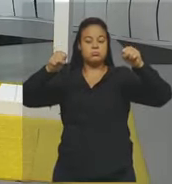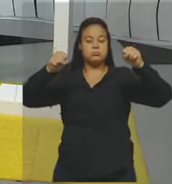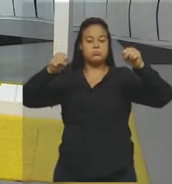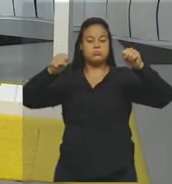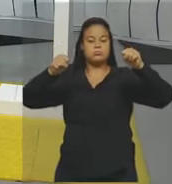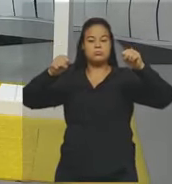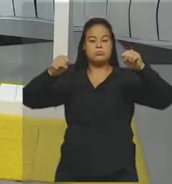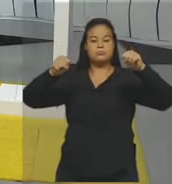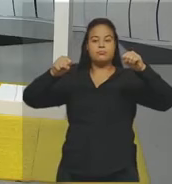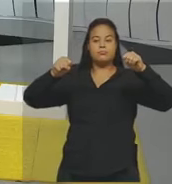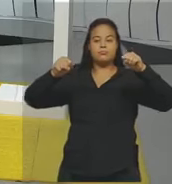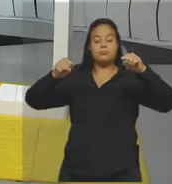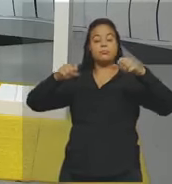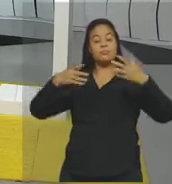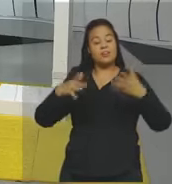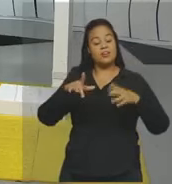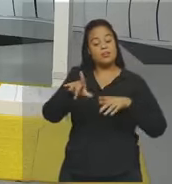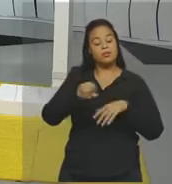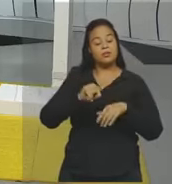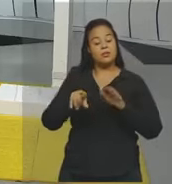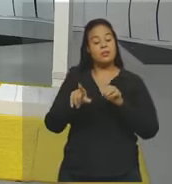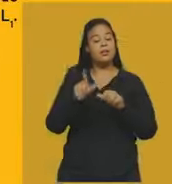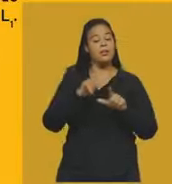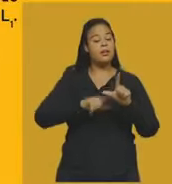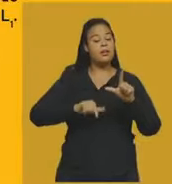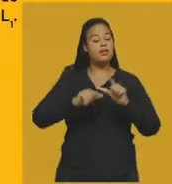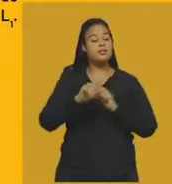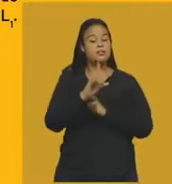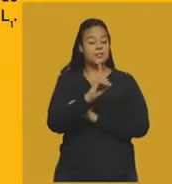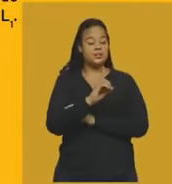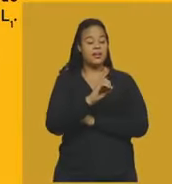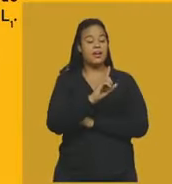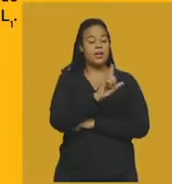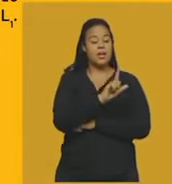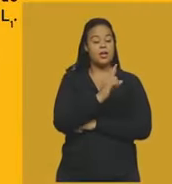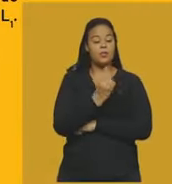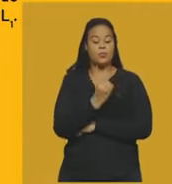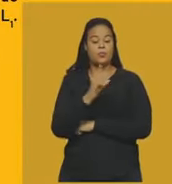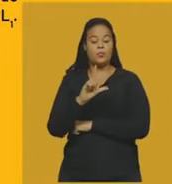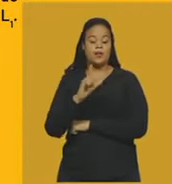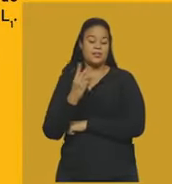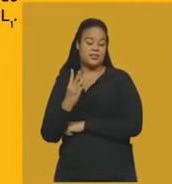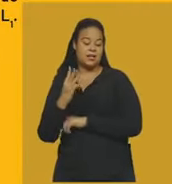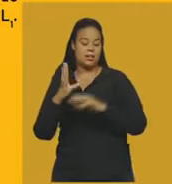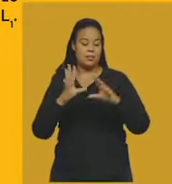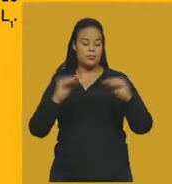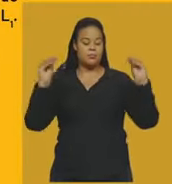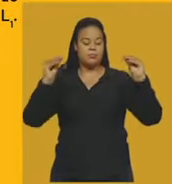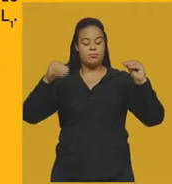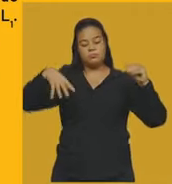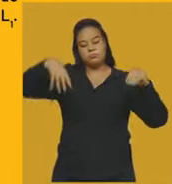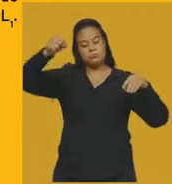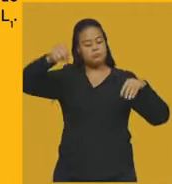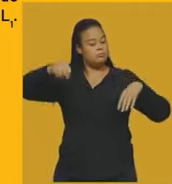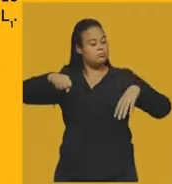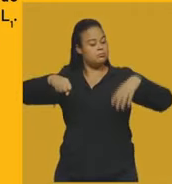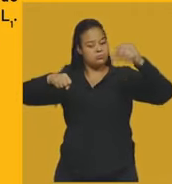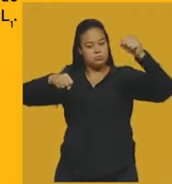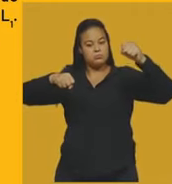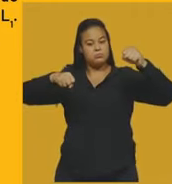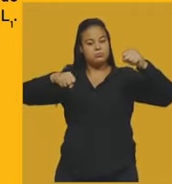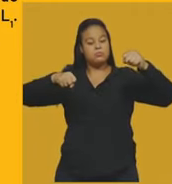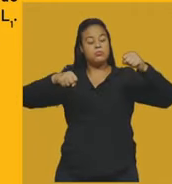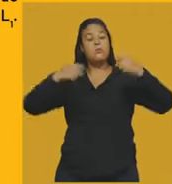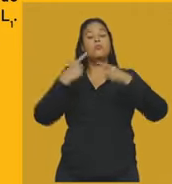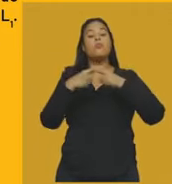opções. Letra D, né? Aqui, ó, as lâmpadas L1 e L3 se queimarão. Por quê? Porque a corrente que passou aqui por